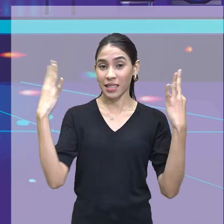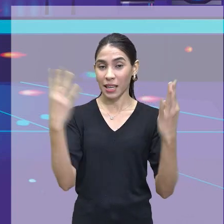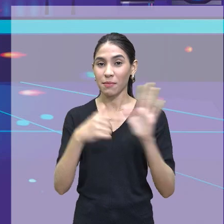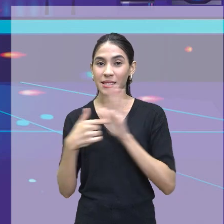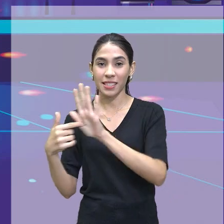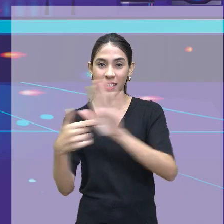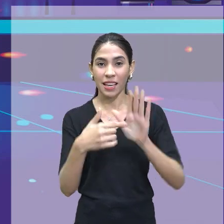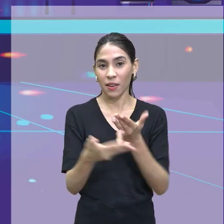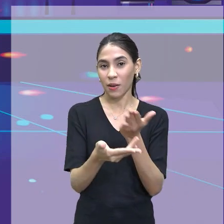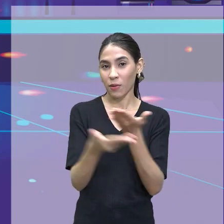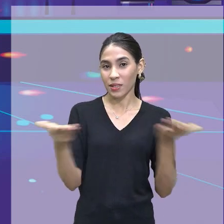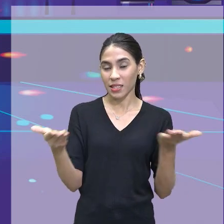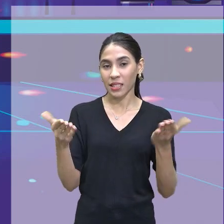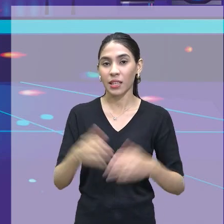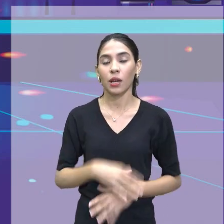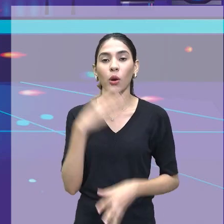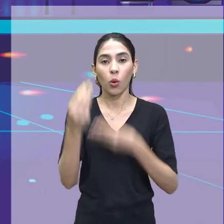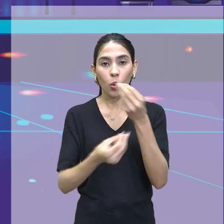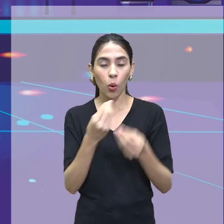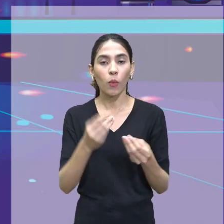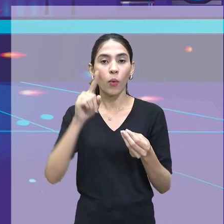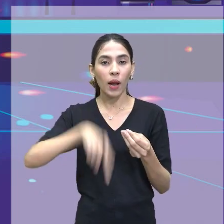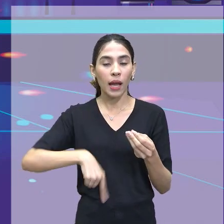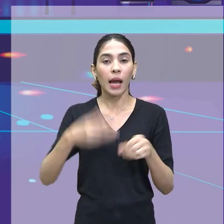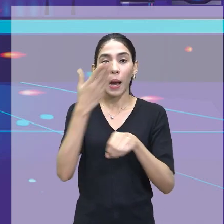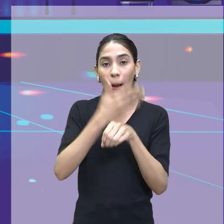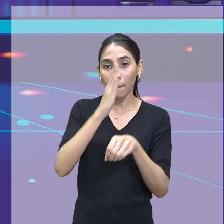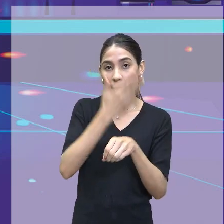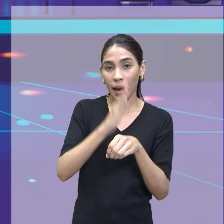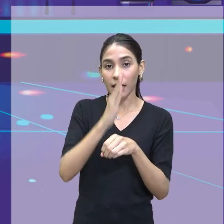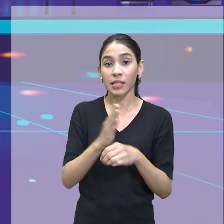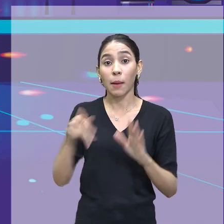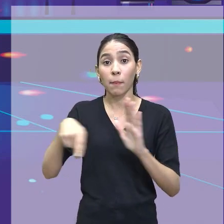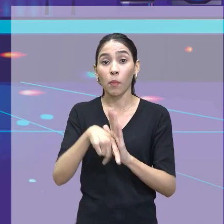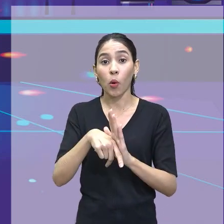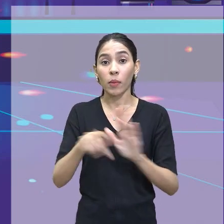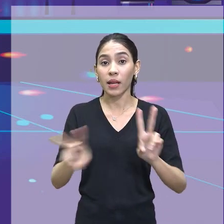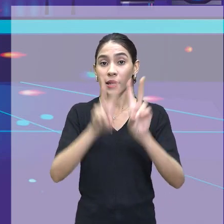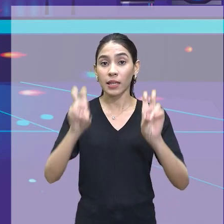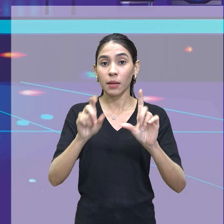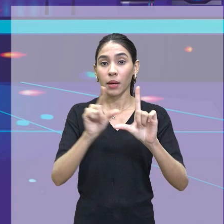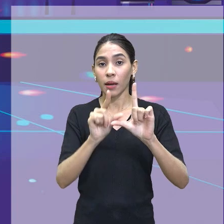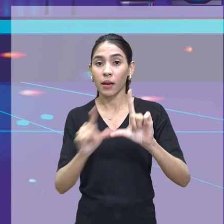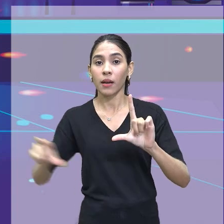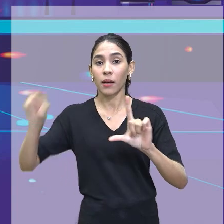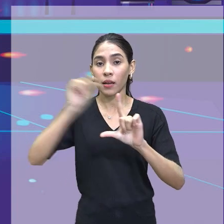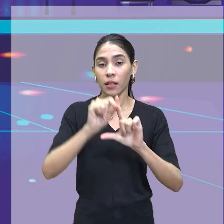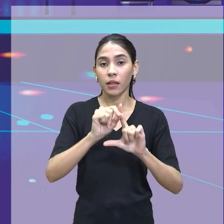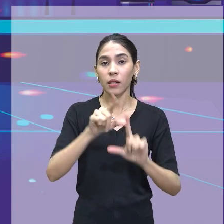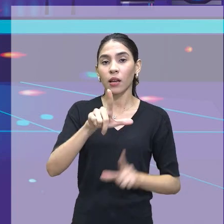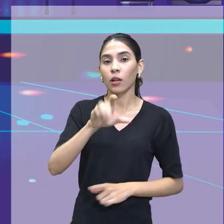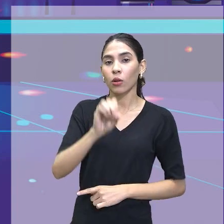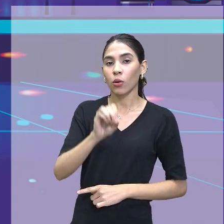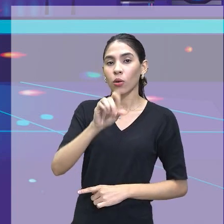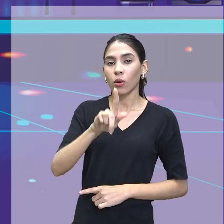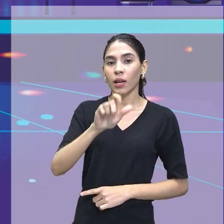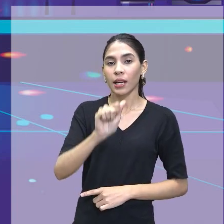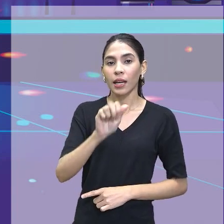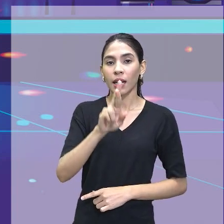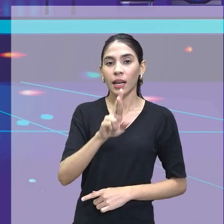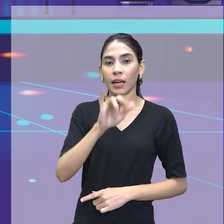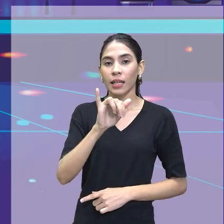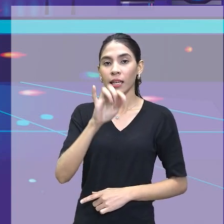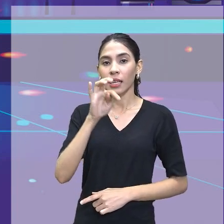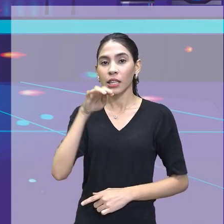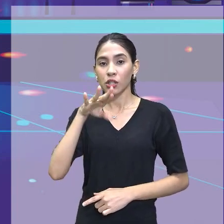você uma aplicação então desses logaritmos. Por quê? O que são esses logaritmos? Esses